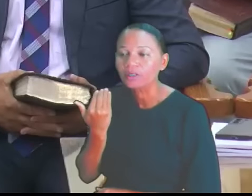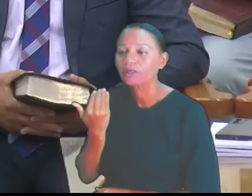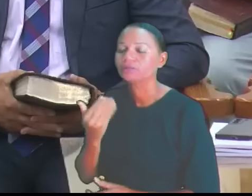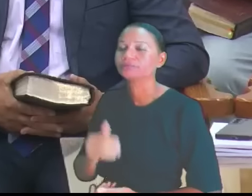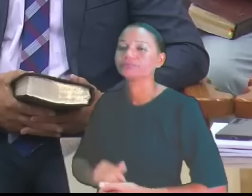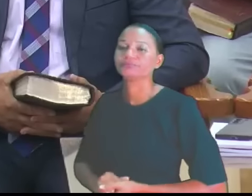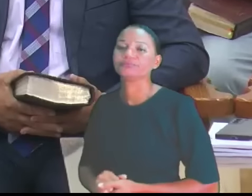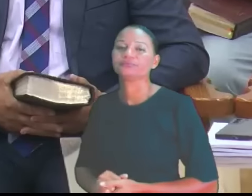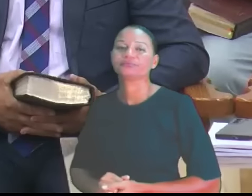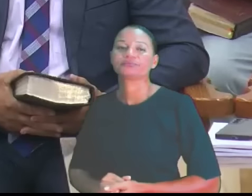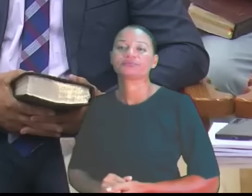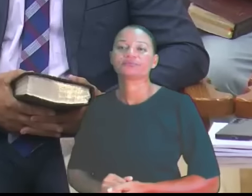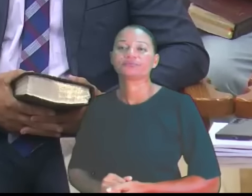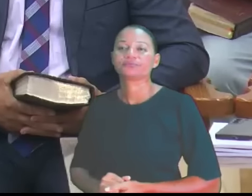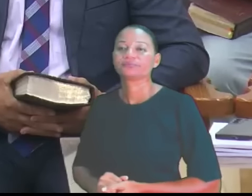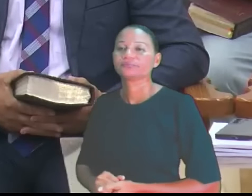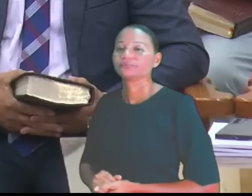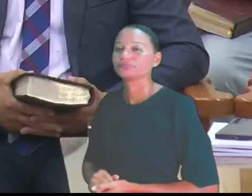lá.